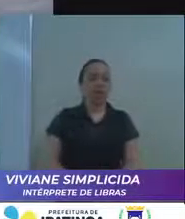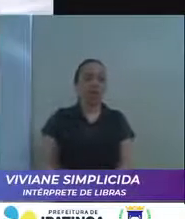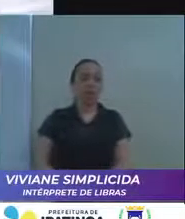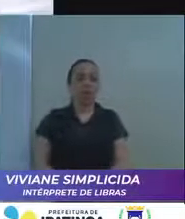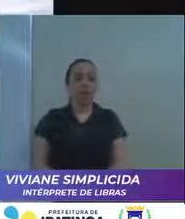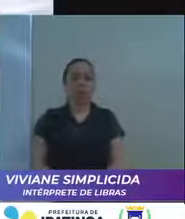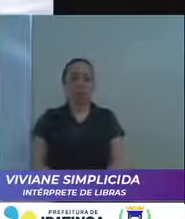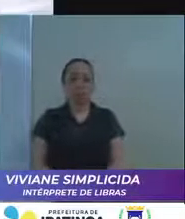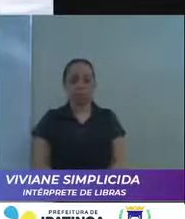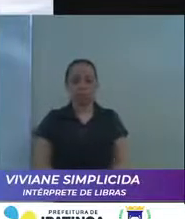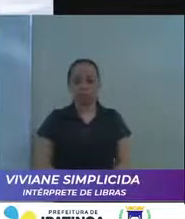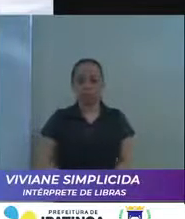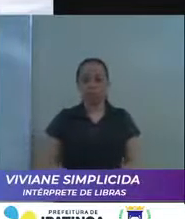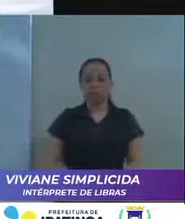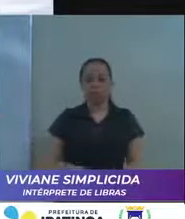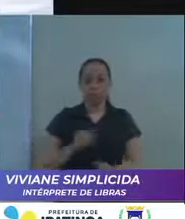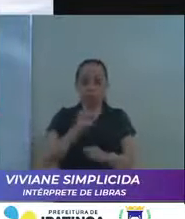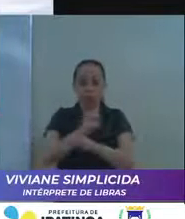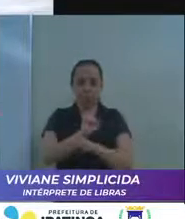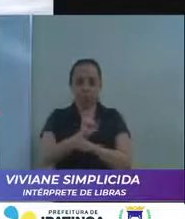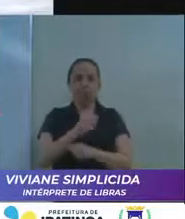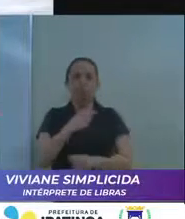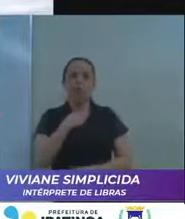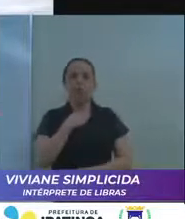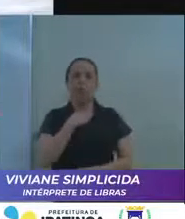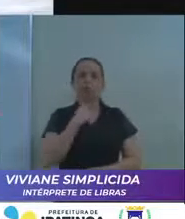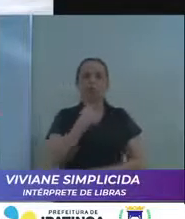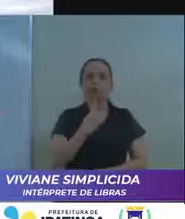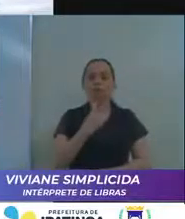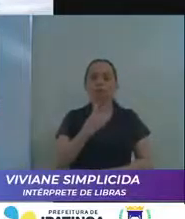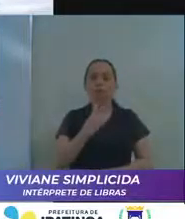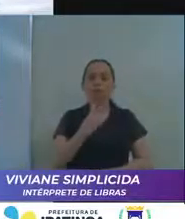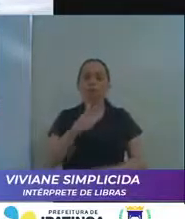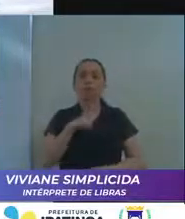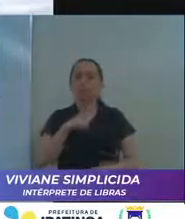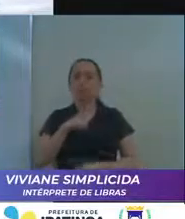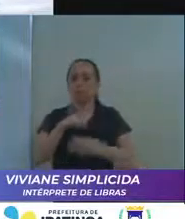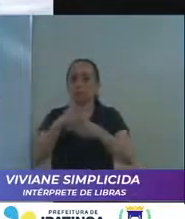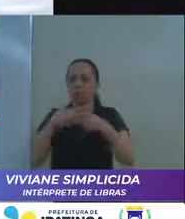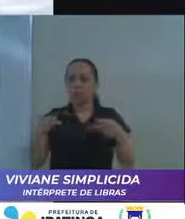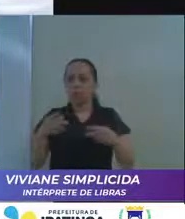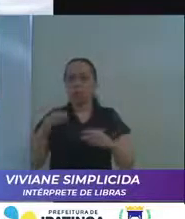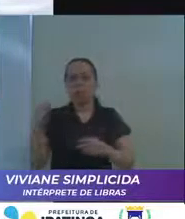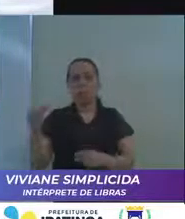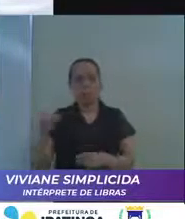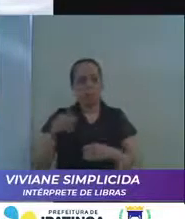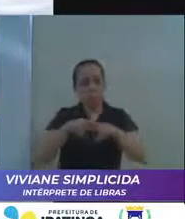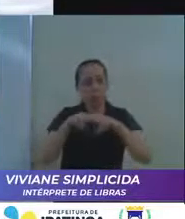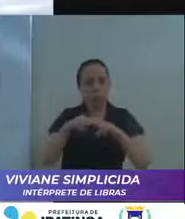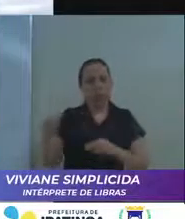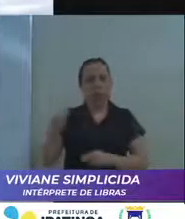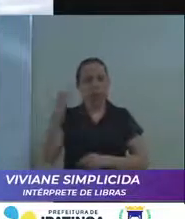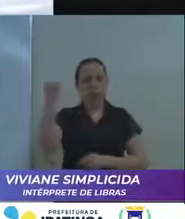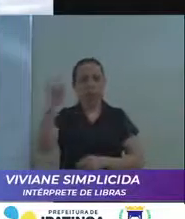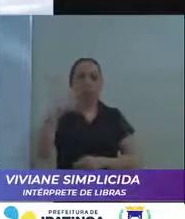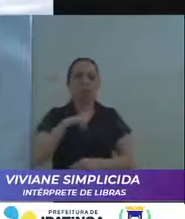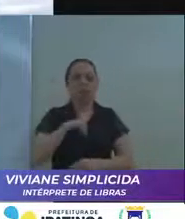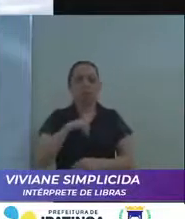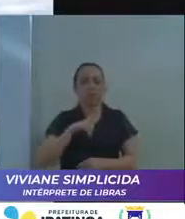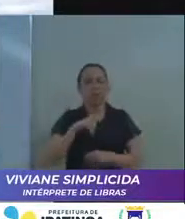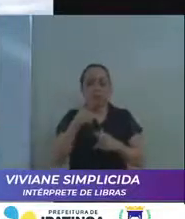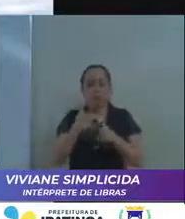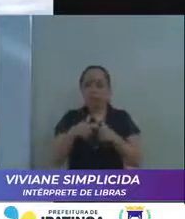A voz transmite as emoções e os sentimentos do falante. Por isso, qualquer alteração vocal